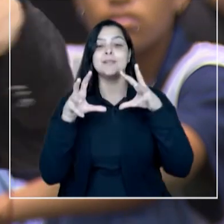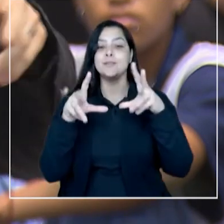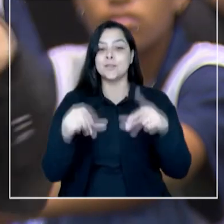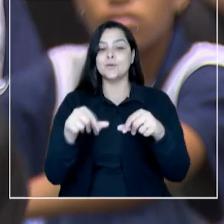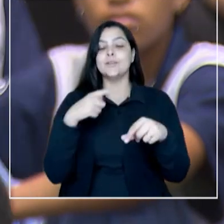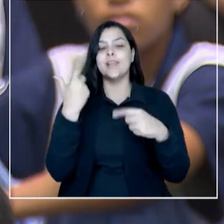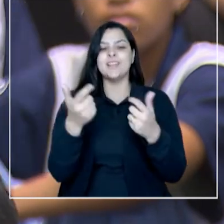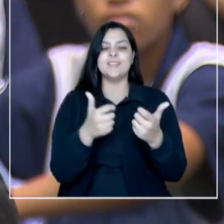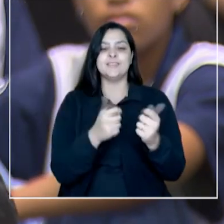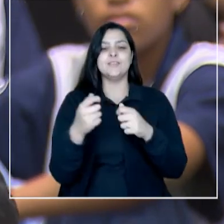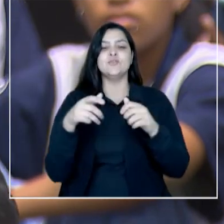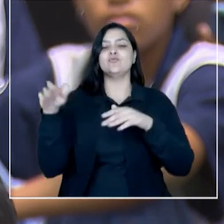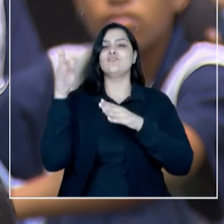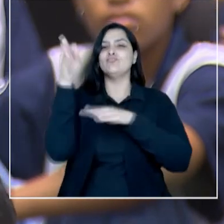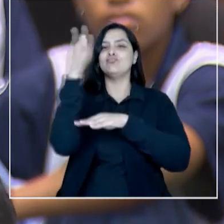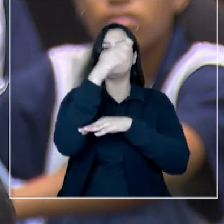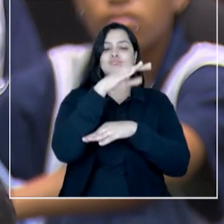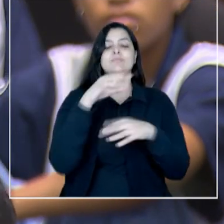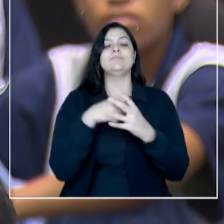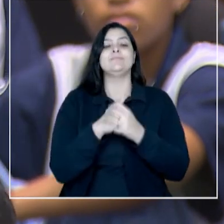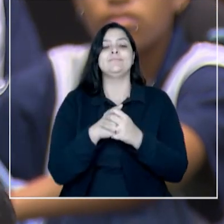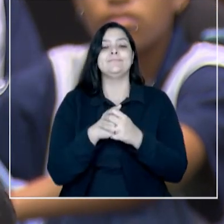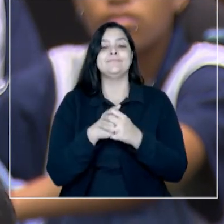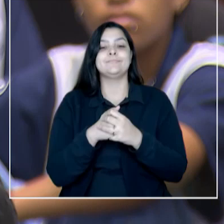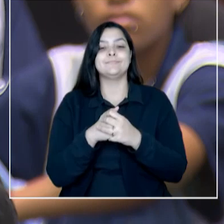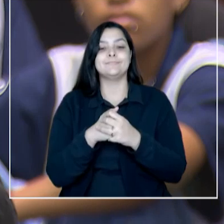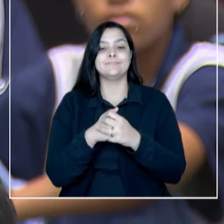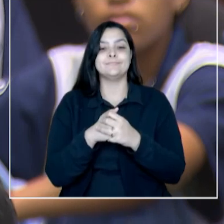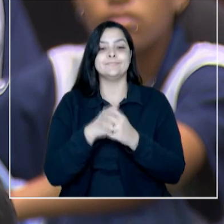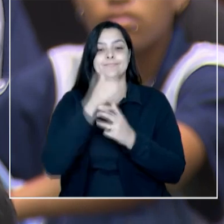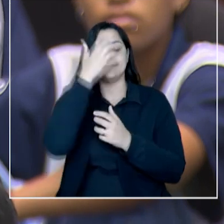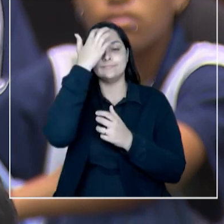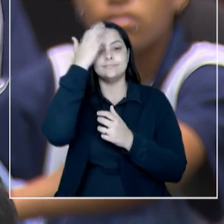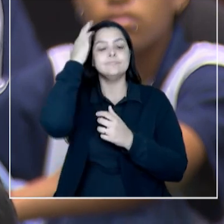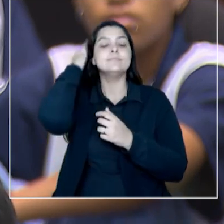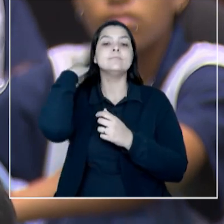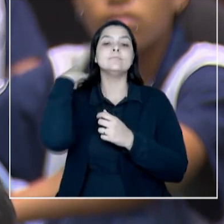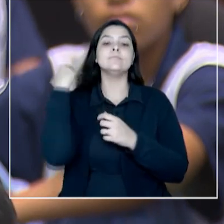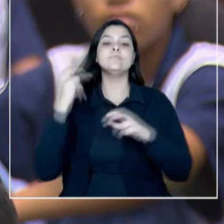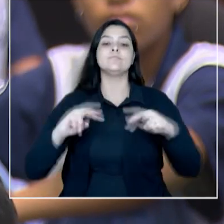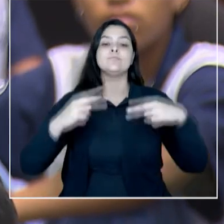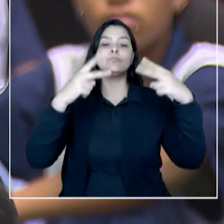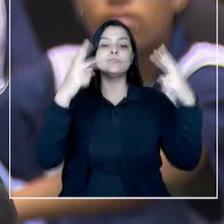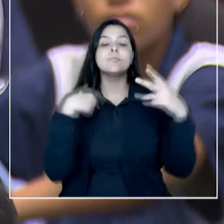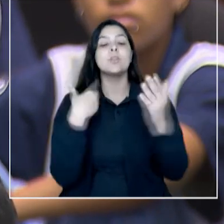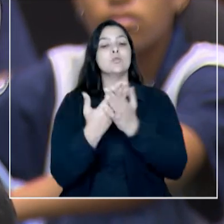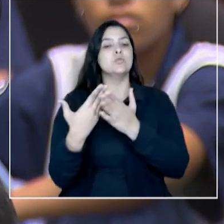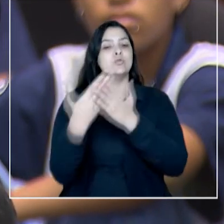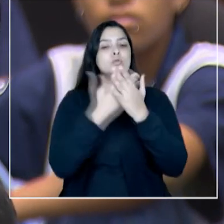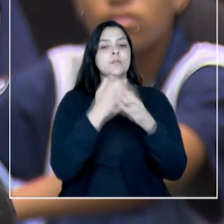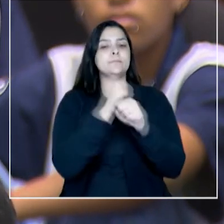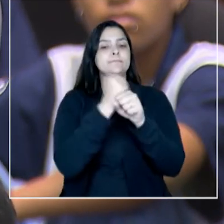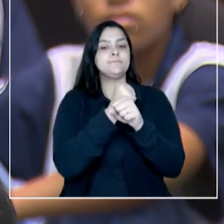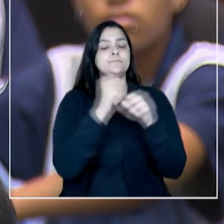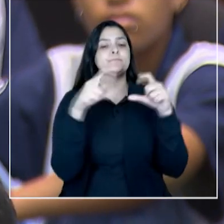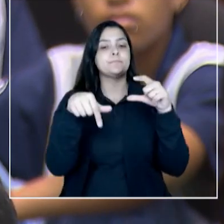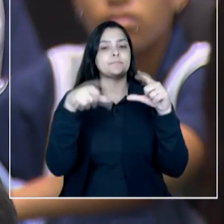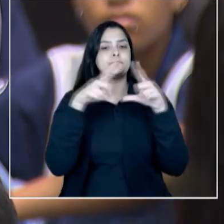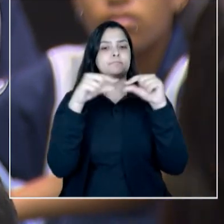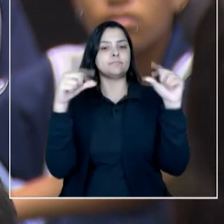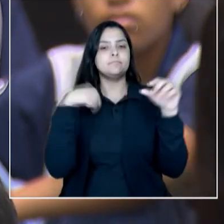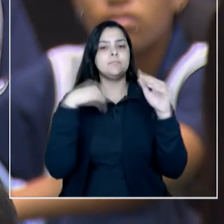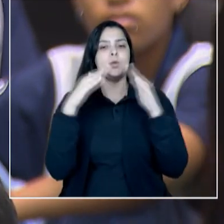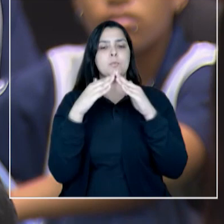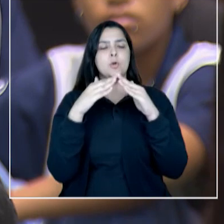videogame pelo... né? E o que acontece é que a gente foi seguindo a carreira, eu fui estudei muitos anos em Brasília. Eu morei em Brasília